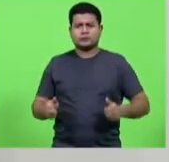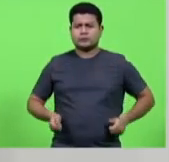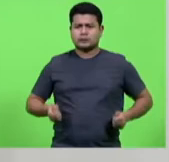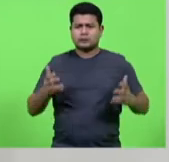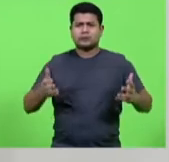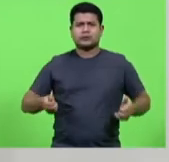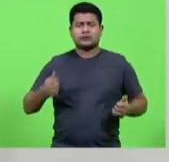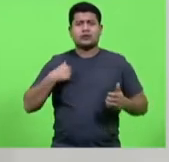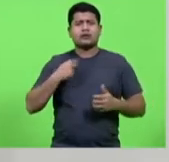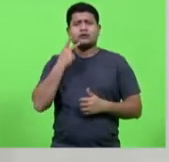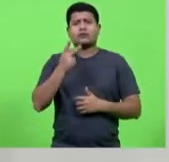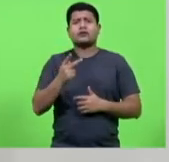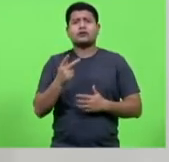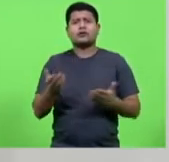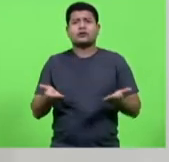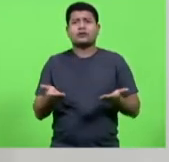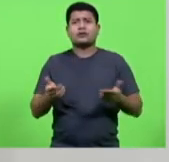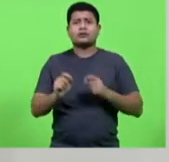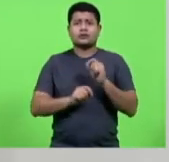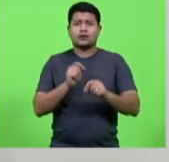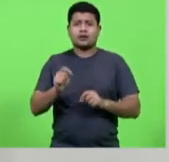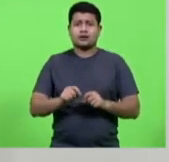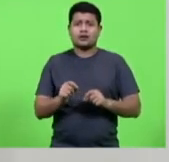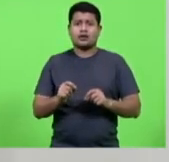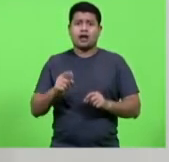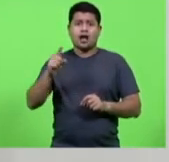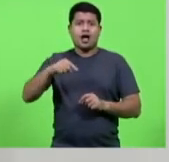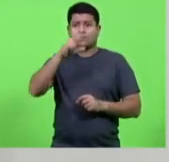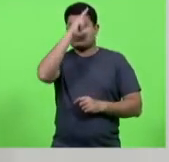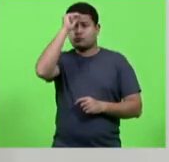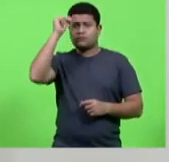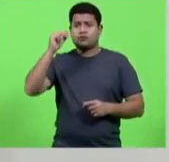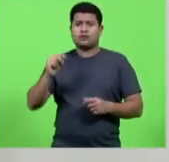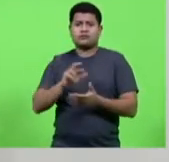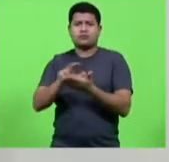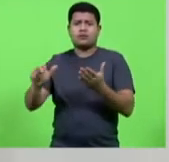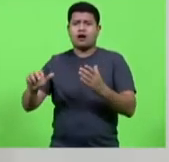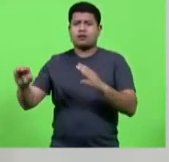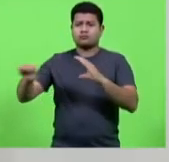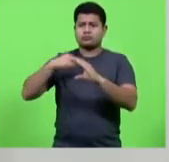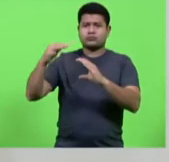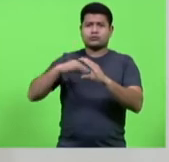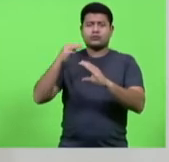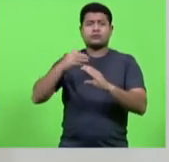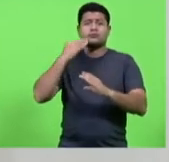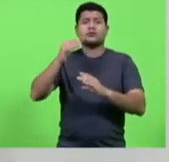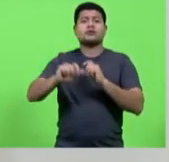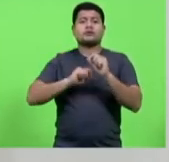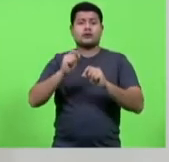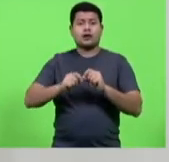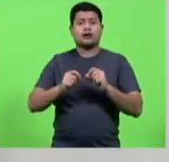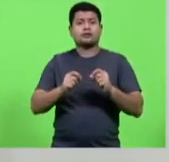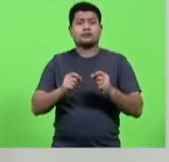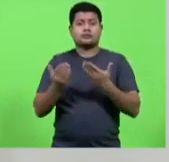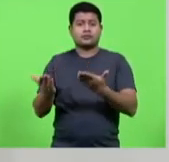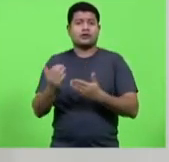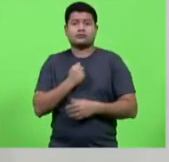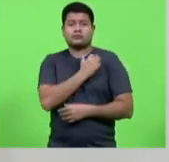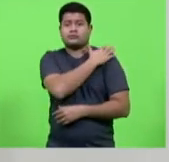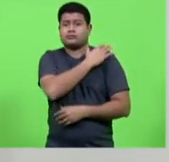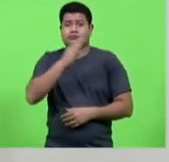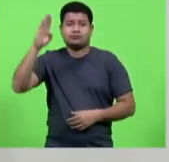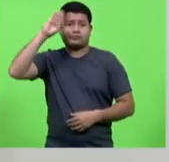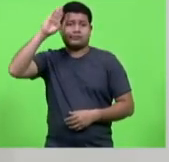aos prefeitos e vereadores que nos procuram ali, empilhando pedidos de efetivo nas suas cidades. Tá? Aí eu